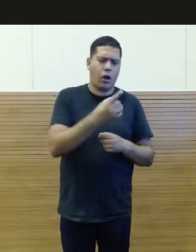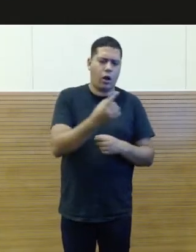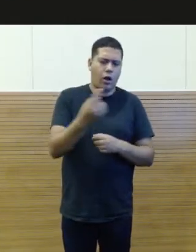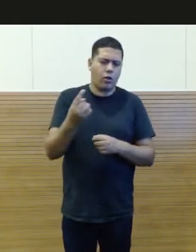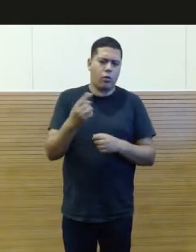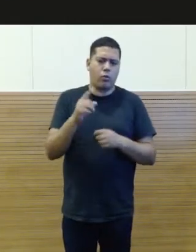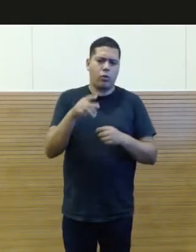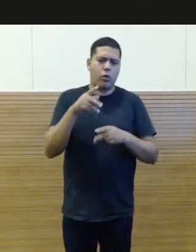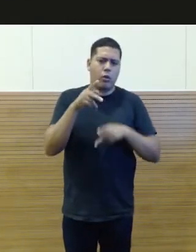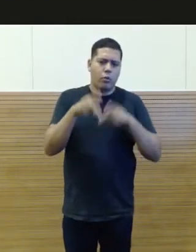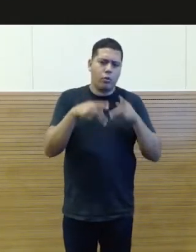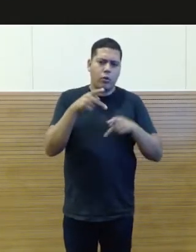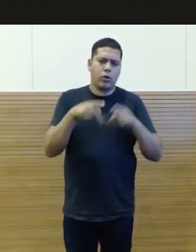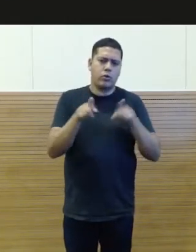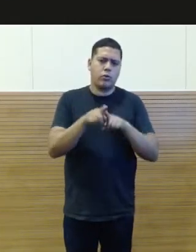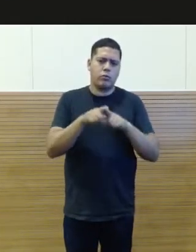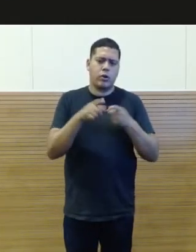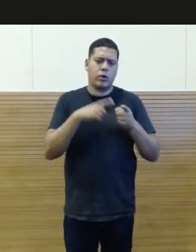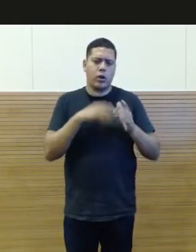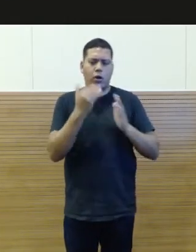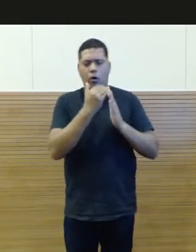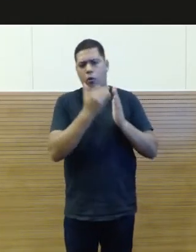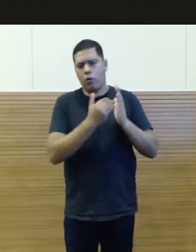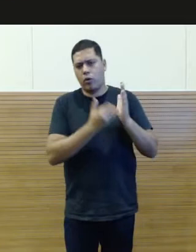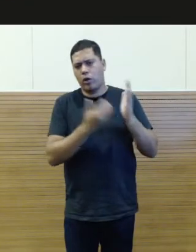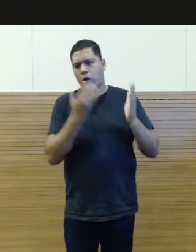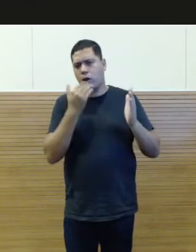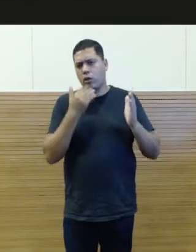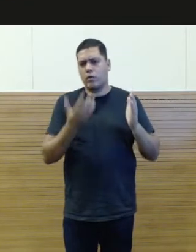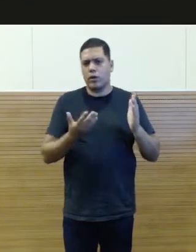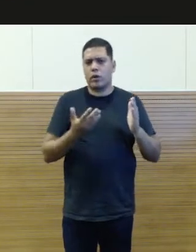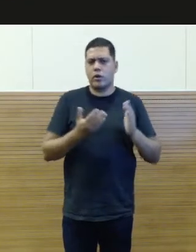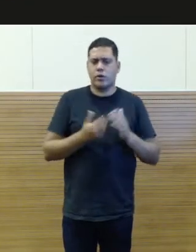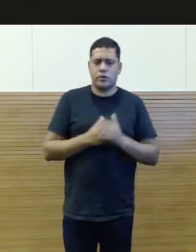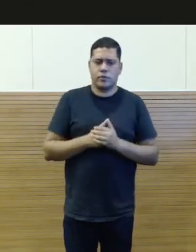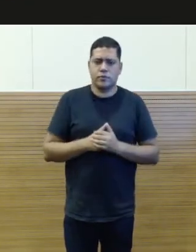ver, finalmente, algumas guias alimentares que se baseiam nessa classificação.